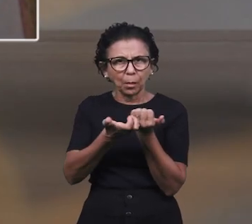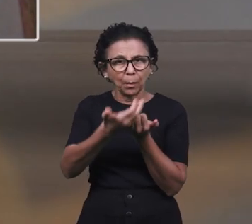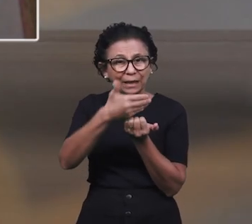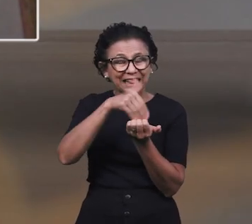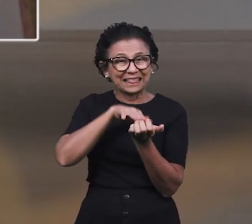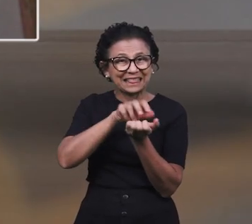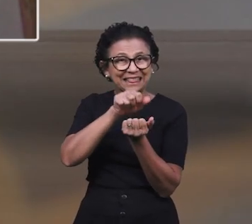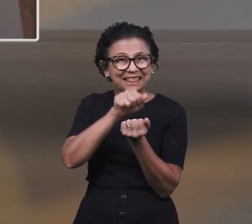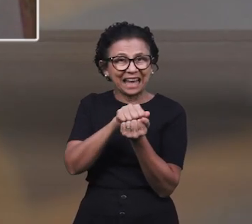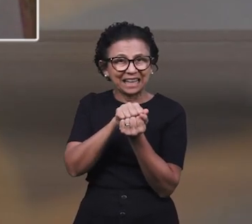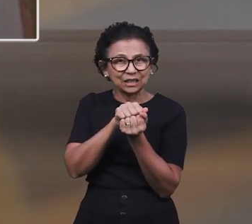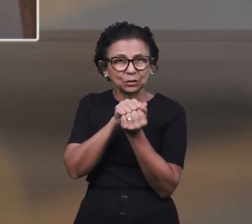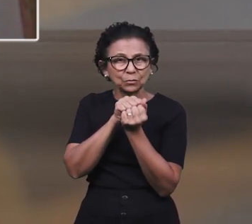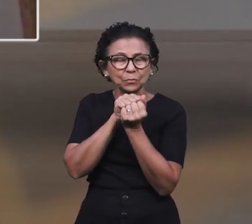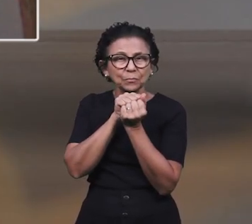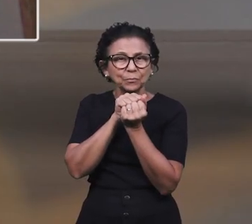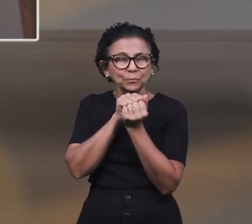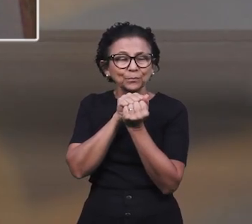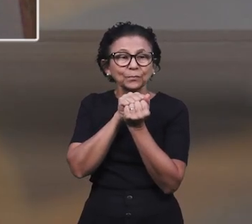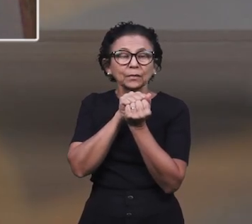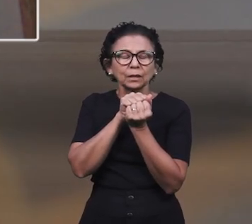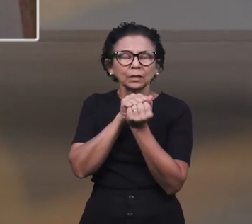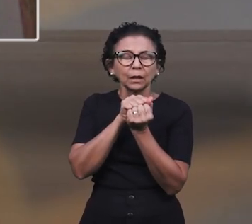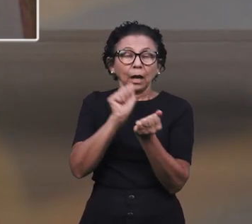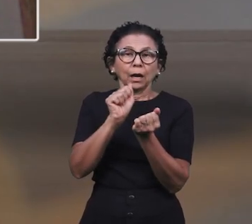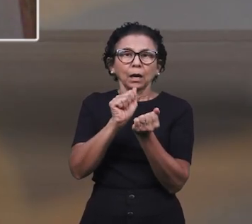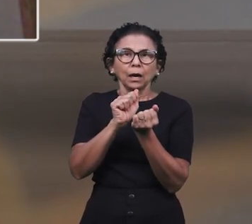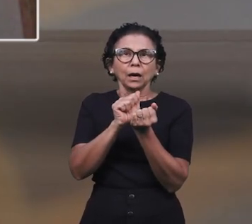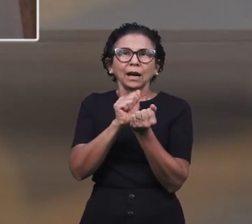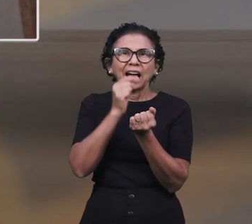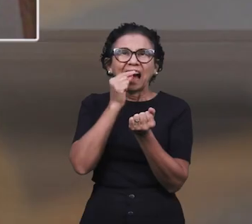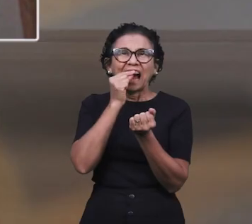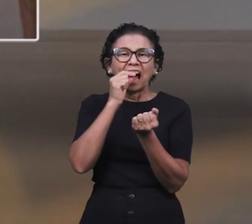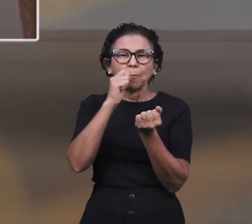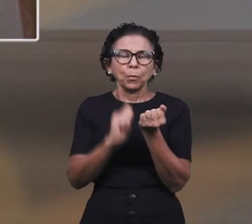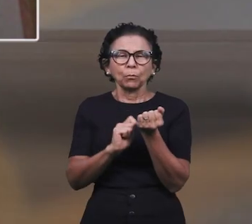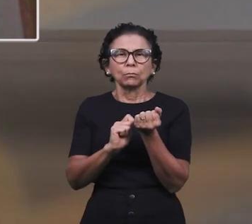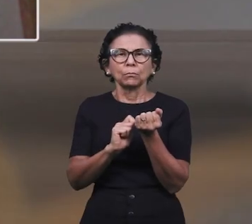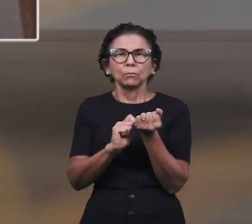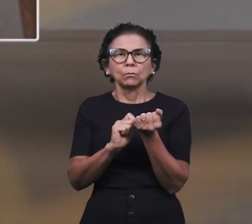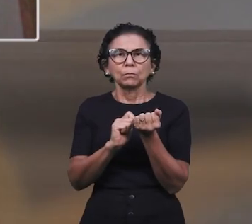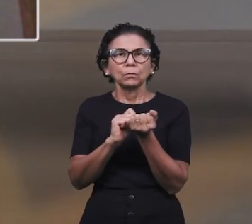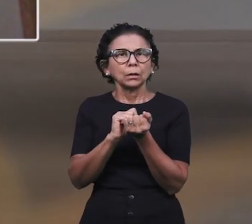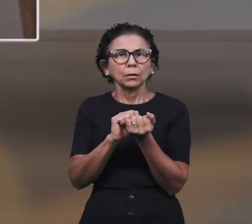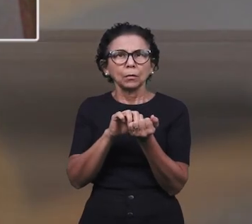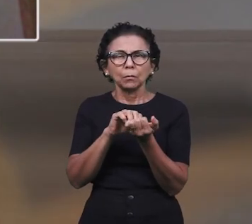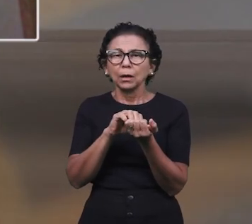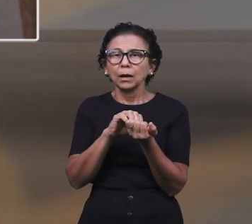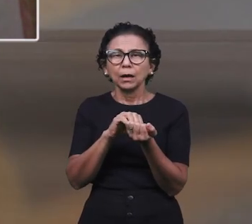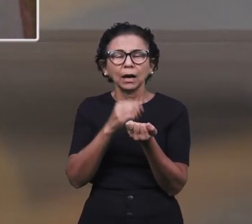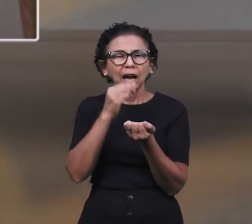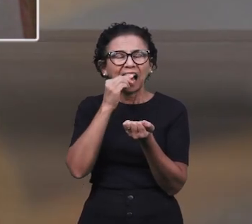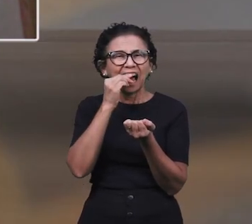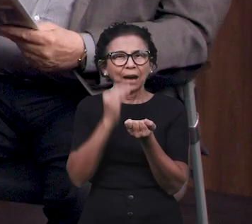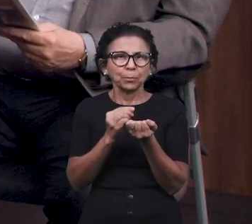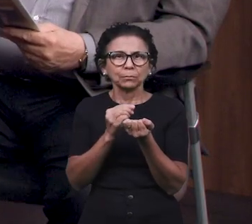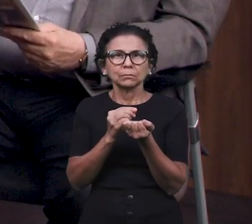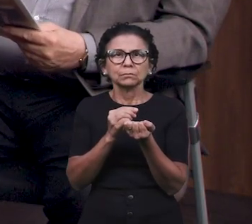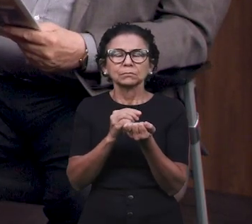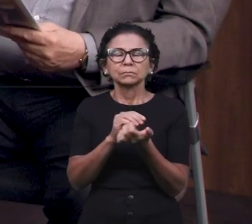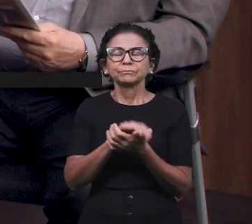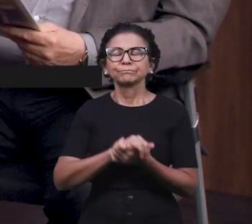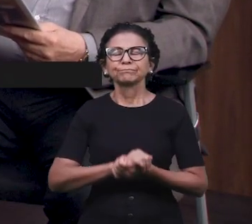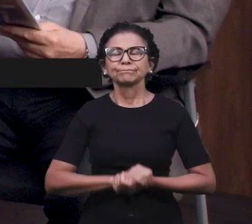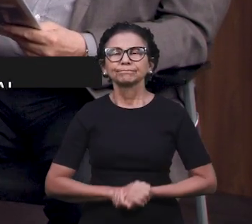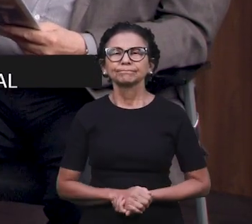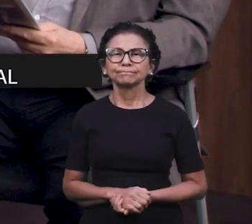com mobilidade, aí que a pessoa acorda e vai buscar um tratamento que às vezes já não tem muita condição.